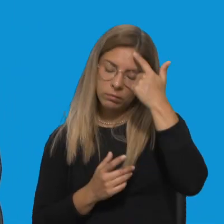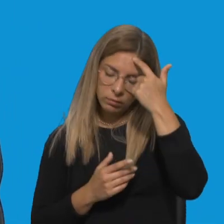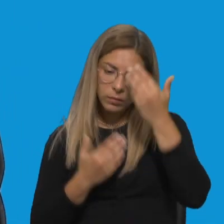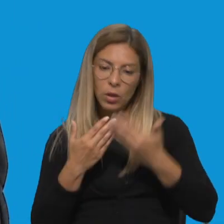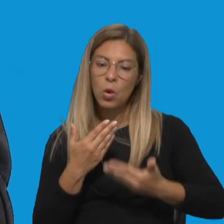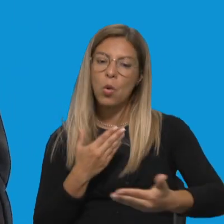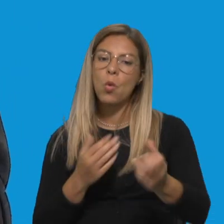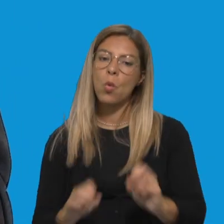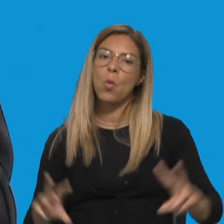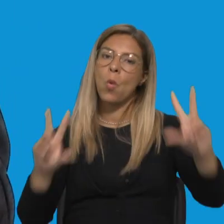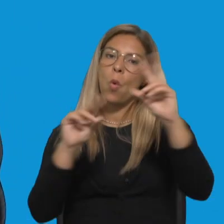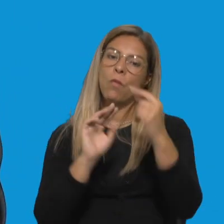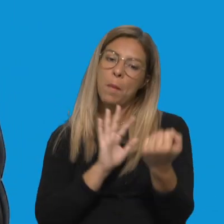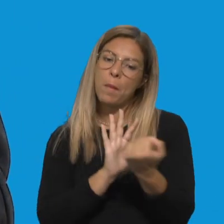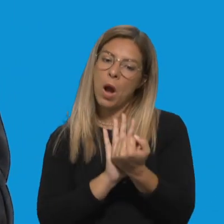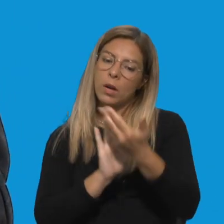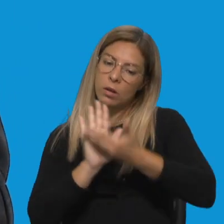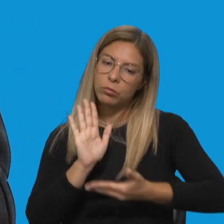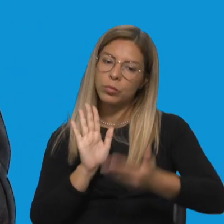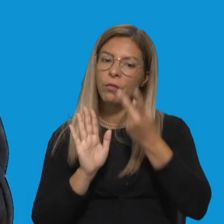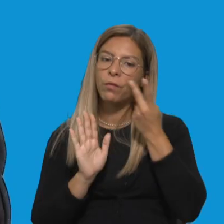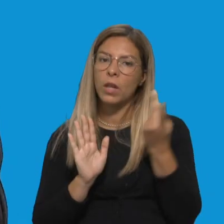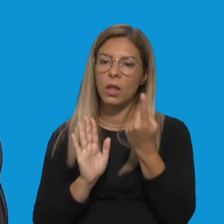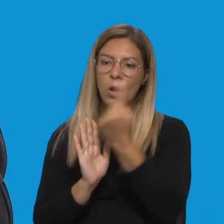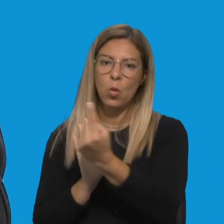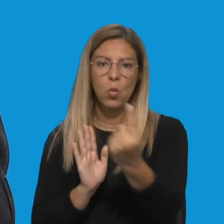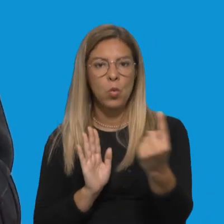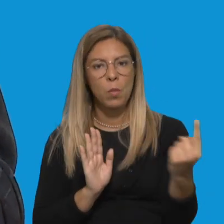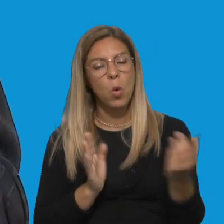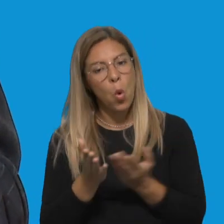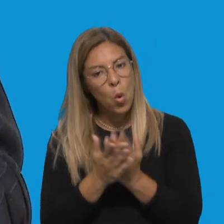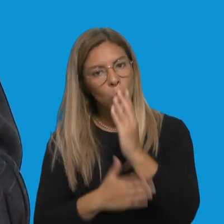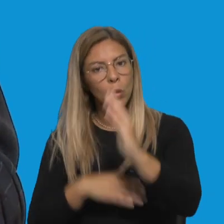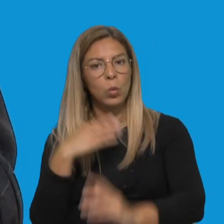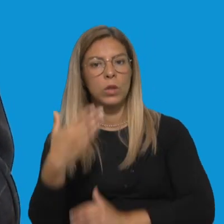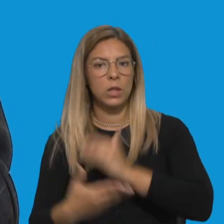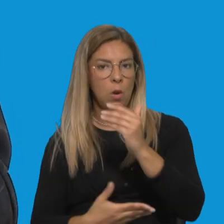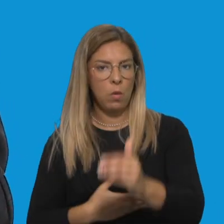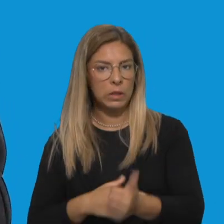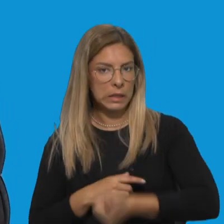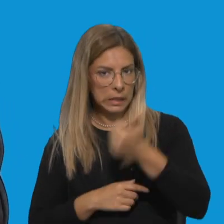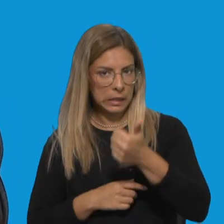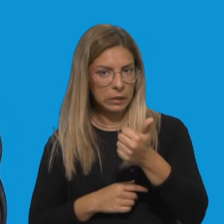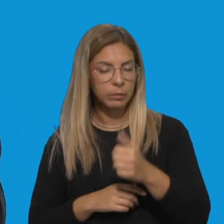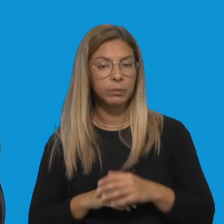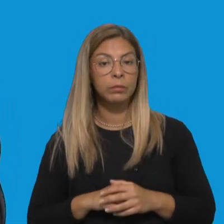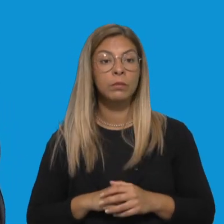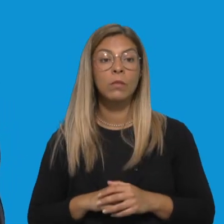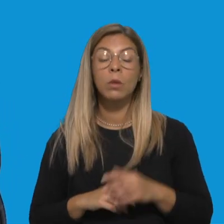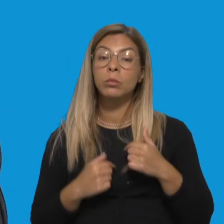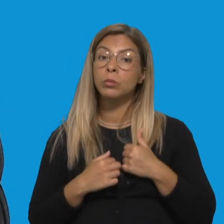a esta etapa de continuidade. Portanto, eu diria